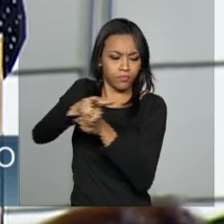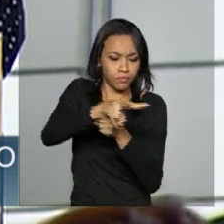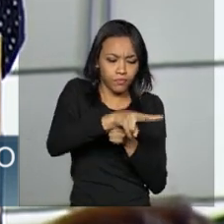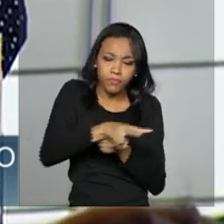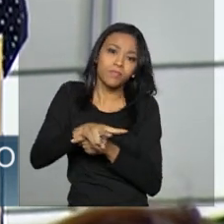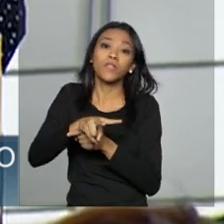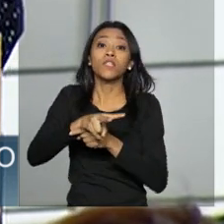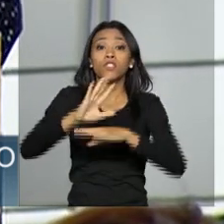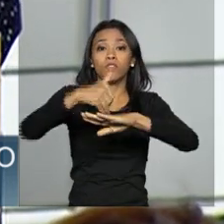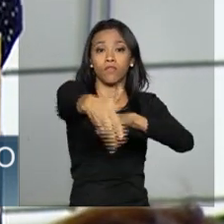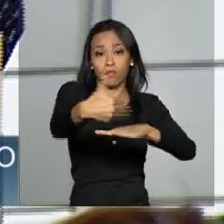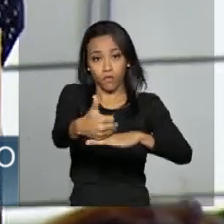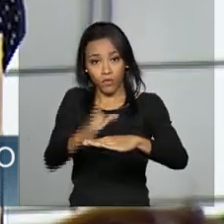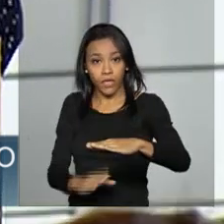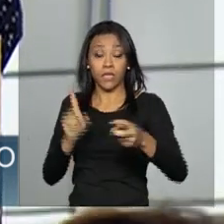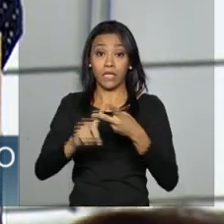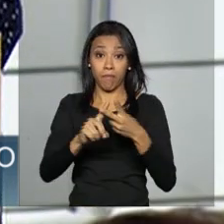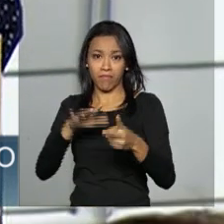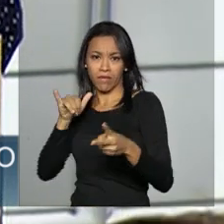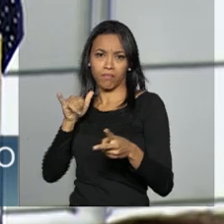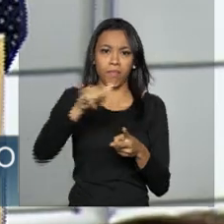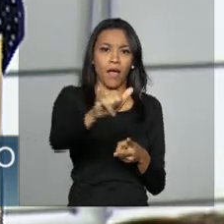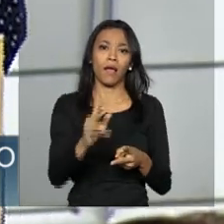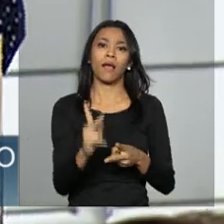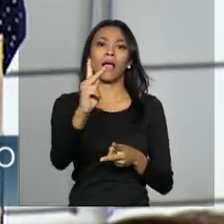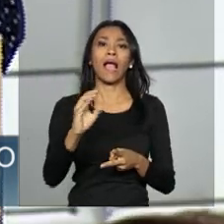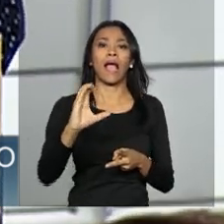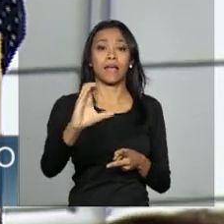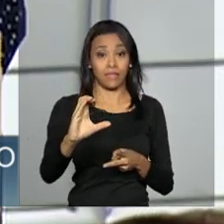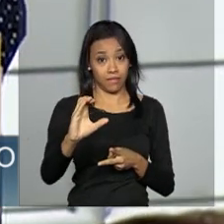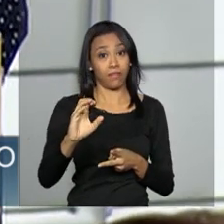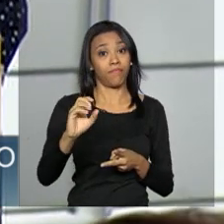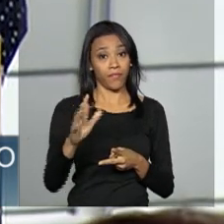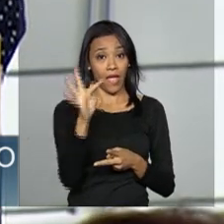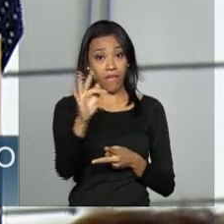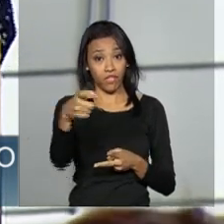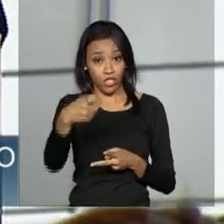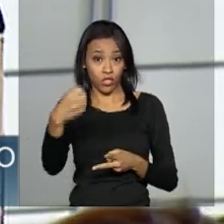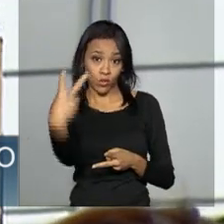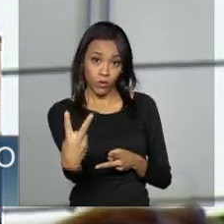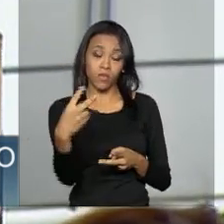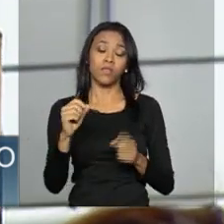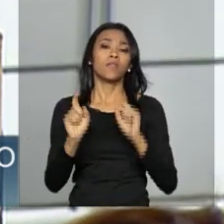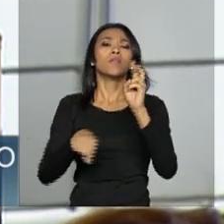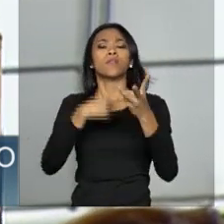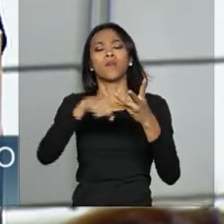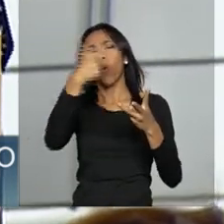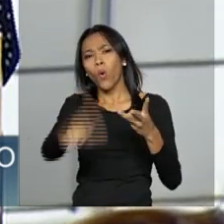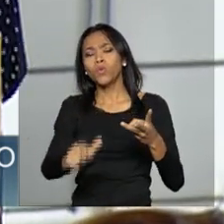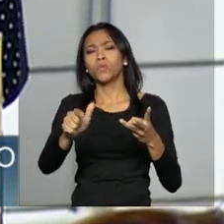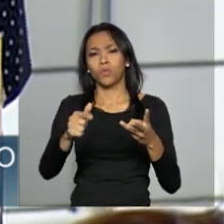SISFRON, nos caças supersônicos do processo FX2 e no projeto